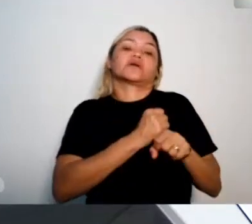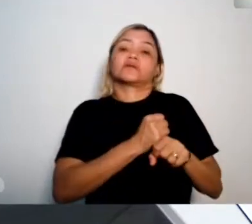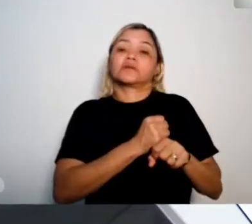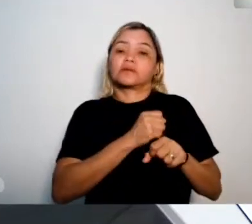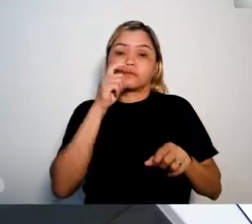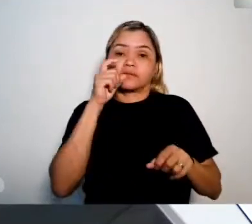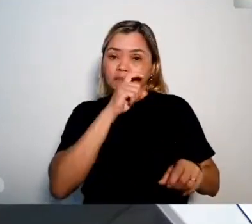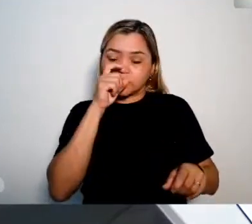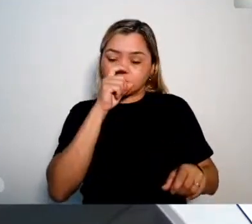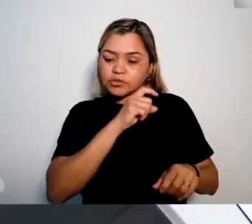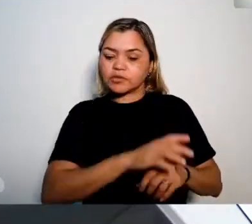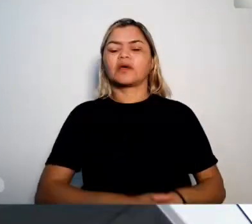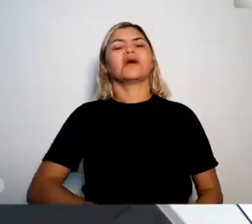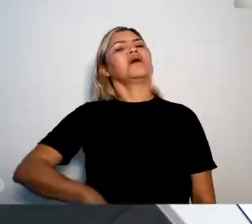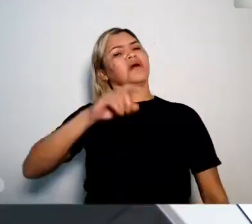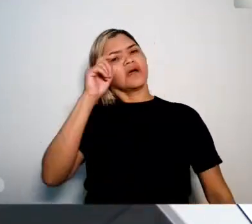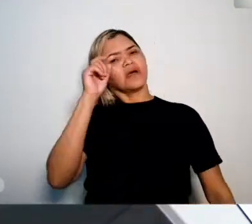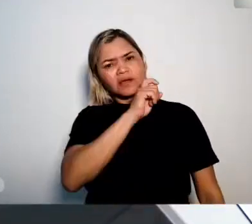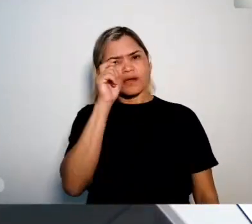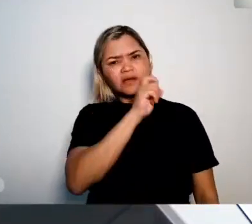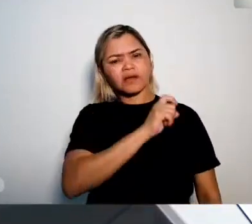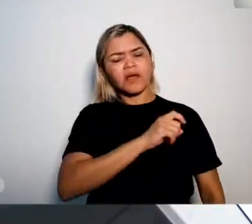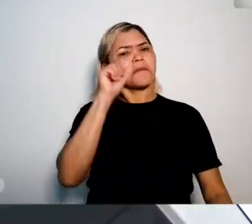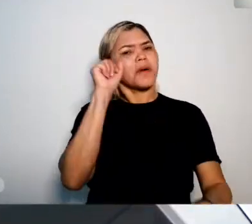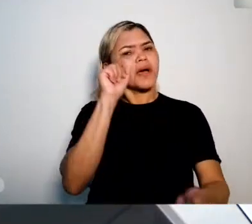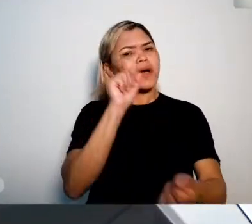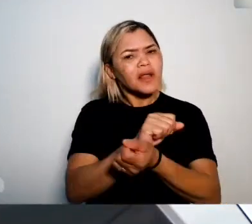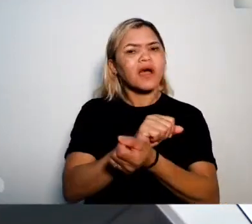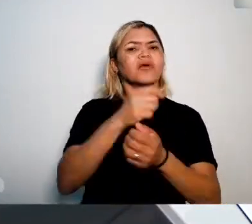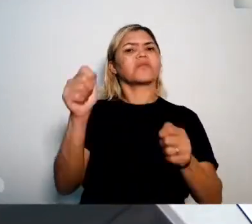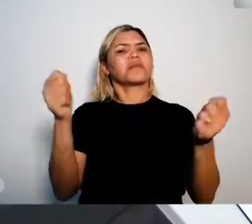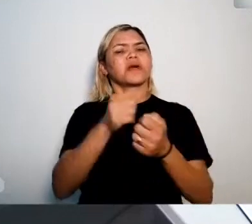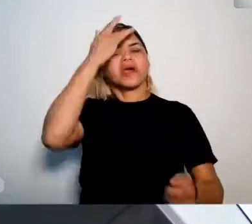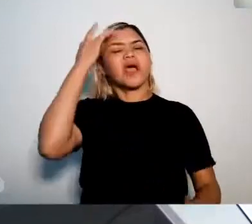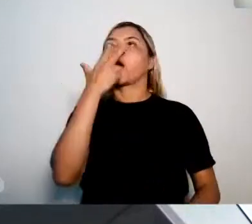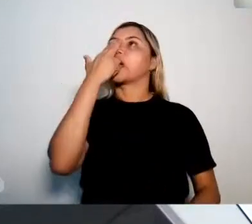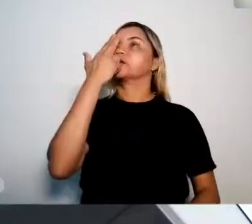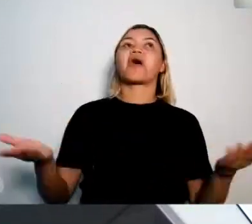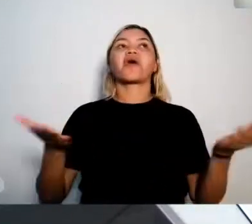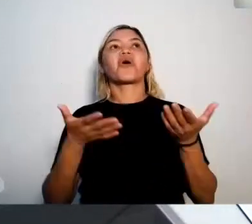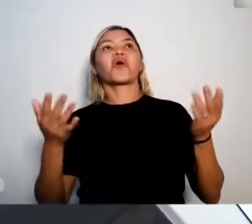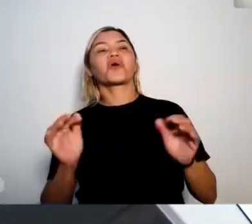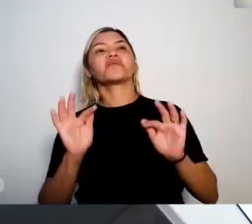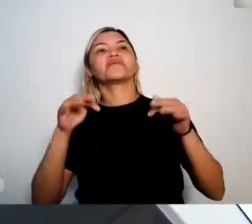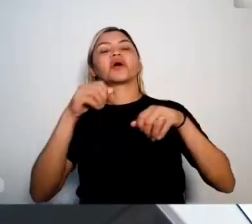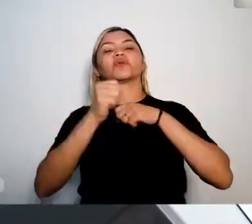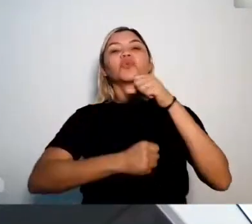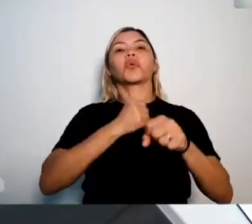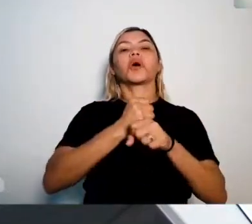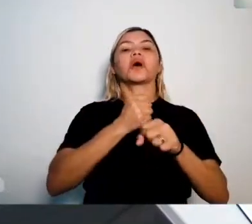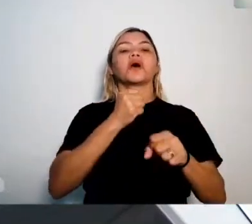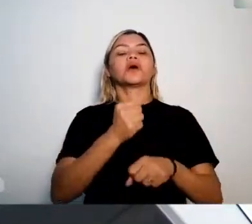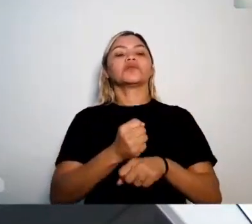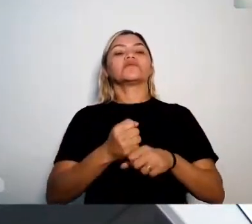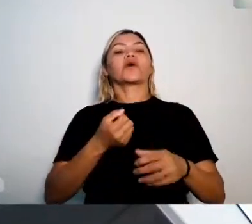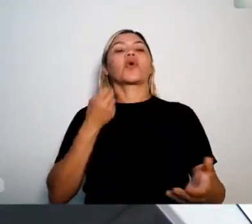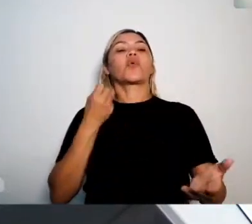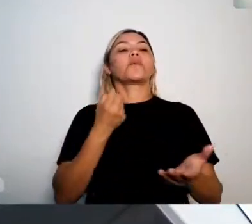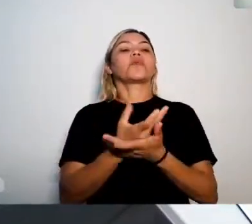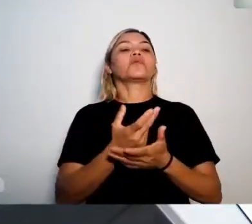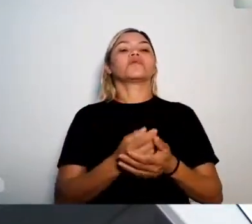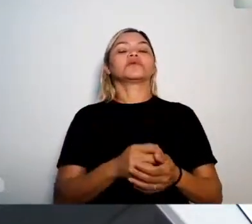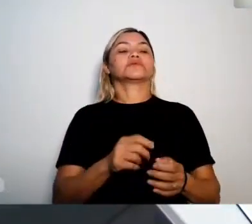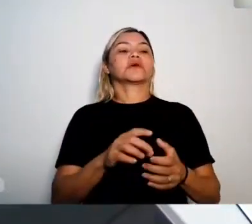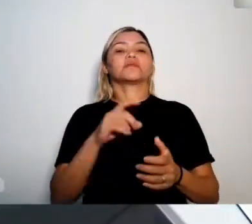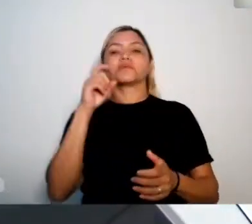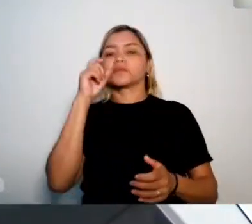mentira, vamos parar com isso, gente, achar que vai agora, final de ano, quem comprou não vai soltar, é mentira. Então,